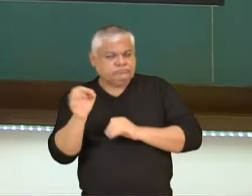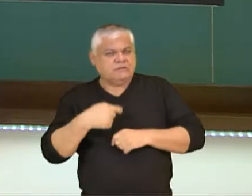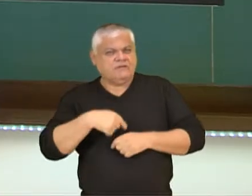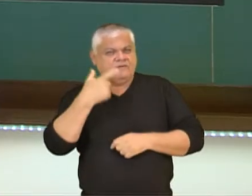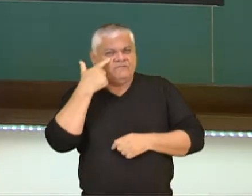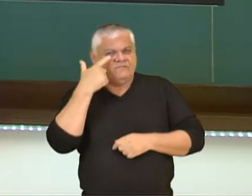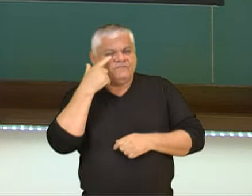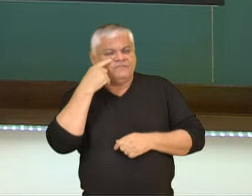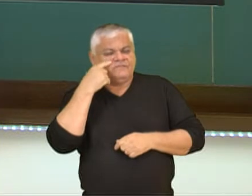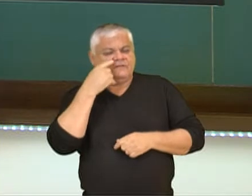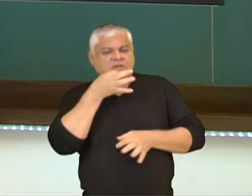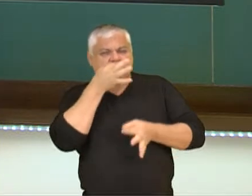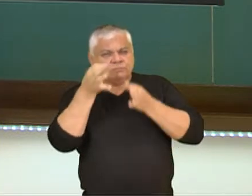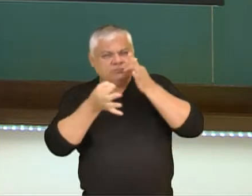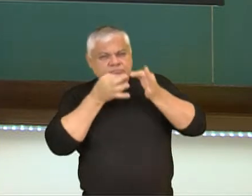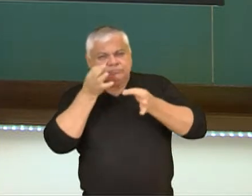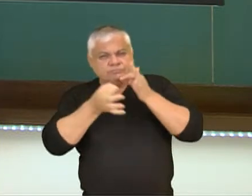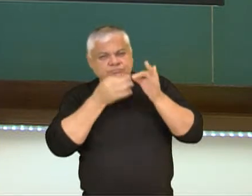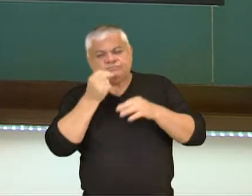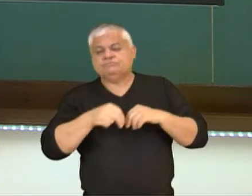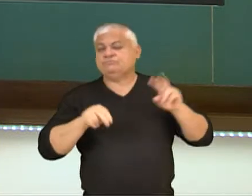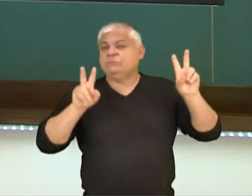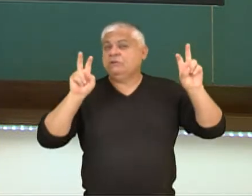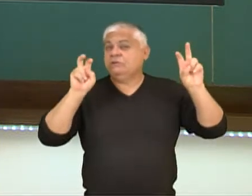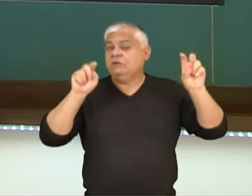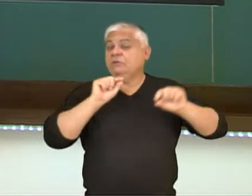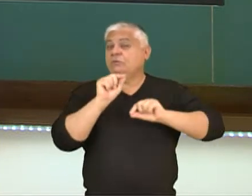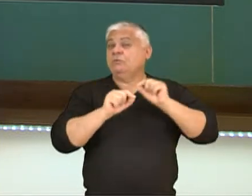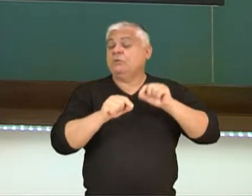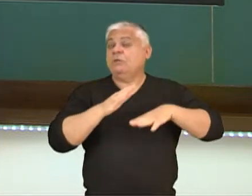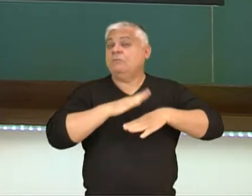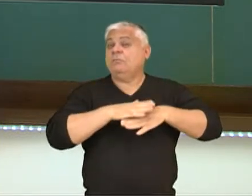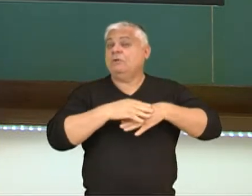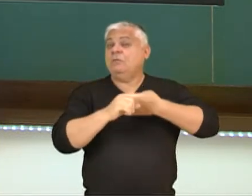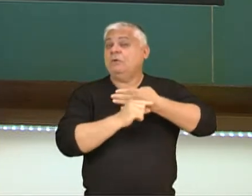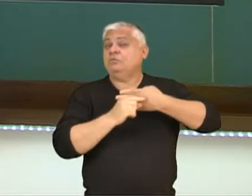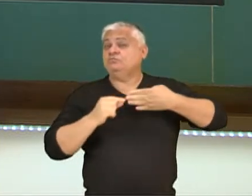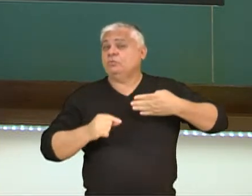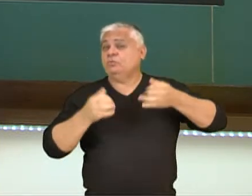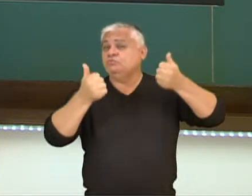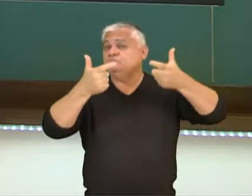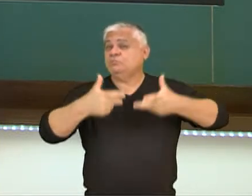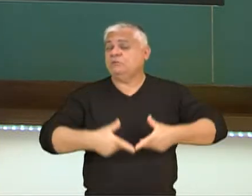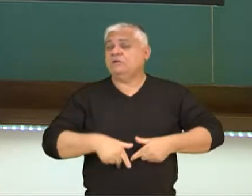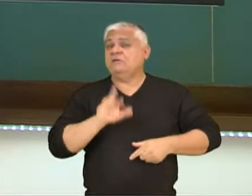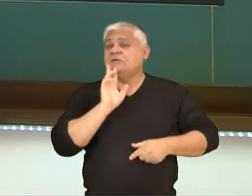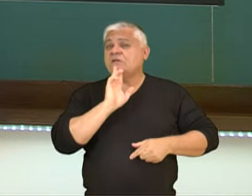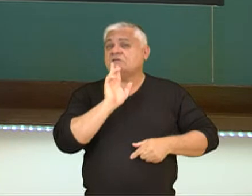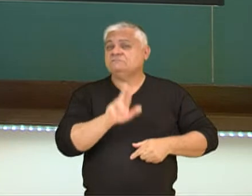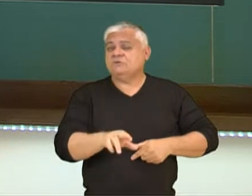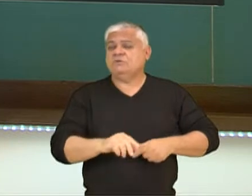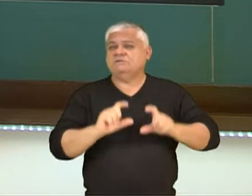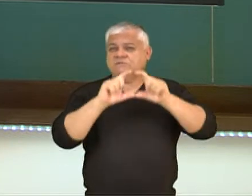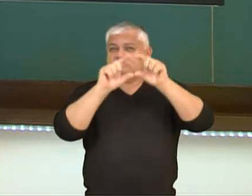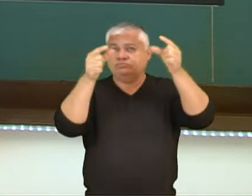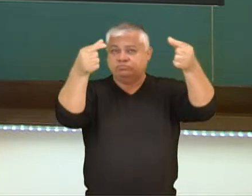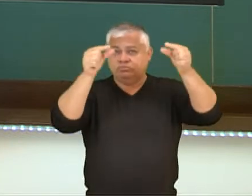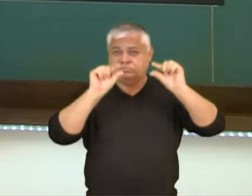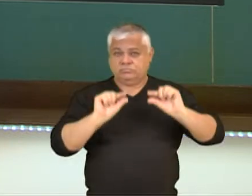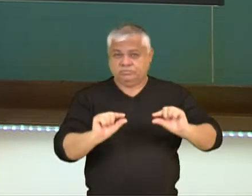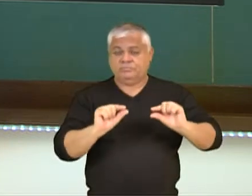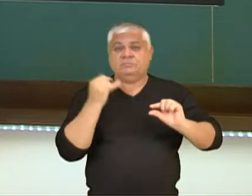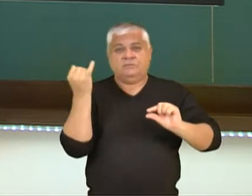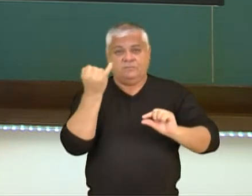o argumento utilizado neste trecho. De qual tipo de argumento o autor se vale? Fundamente sua resposta com trechos do texto. Isso é